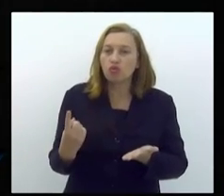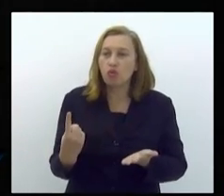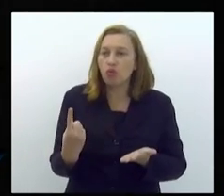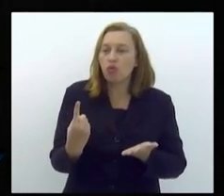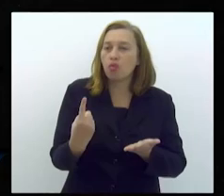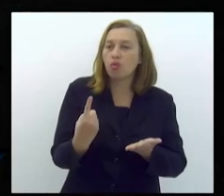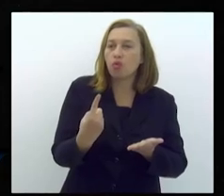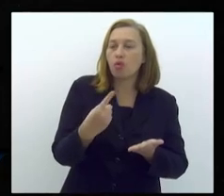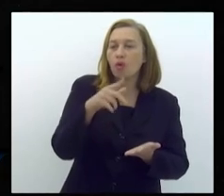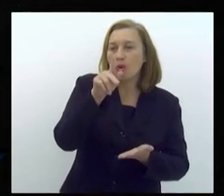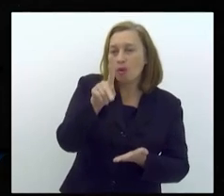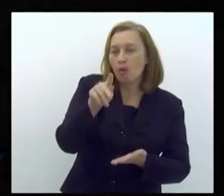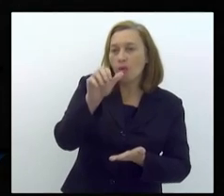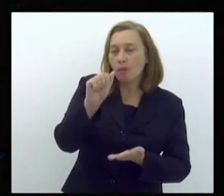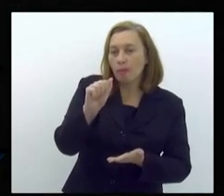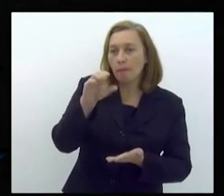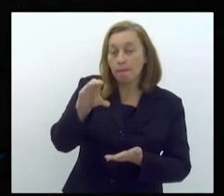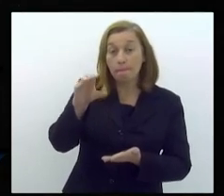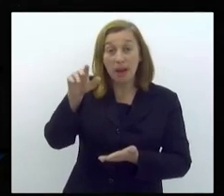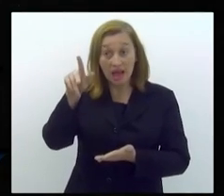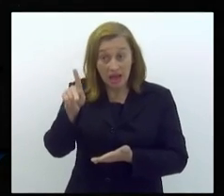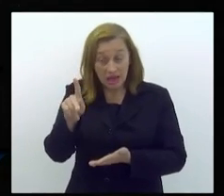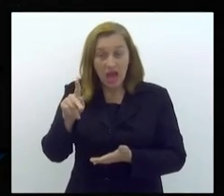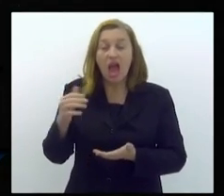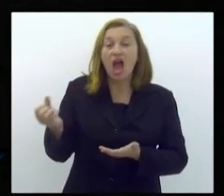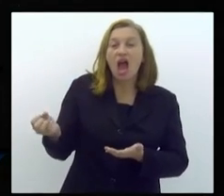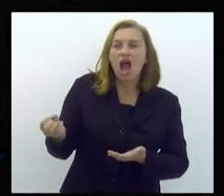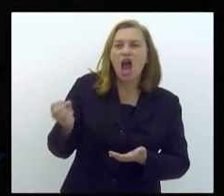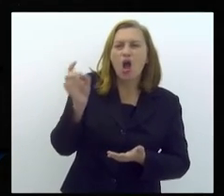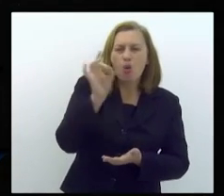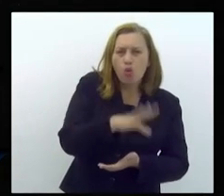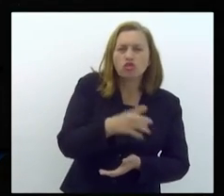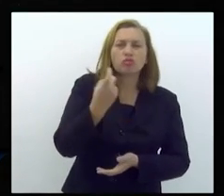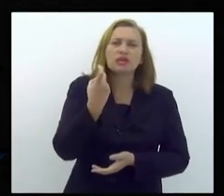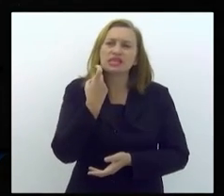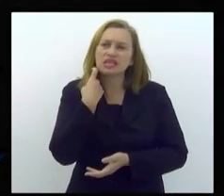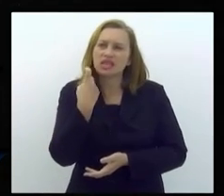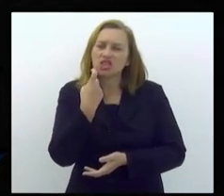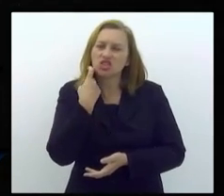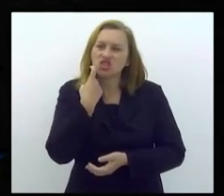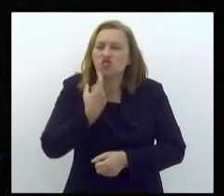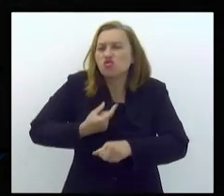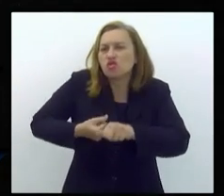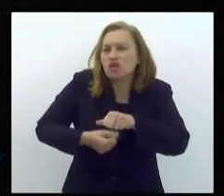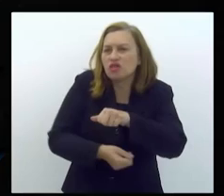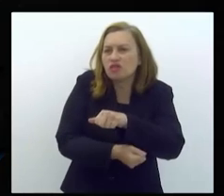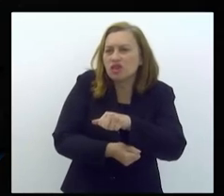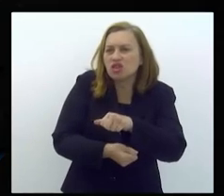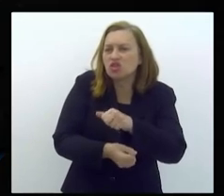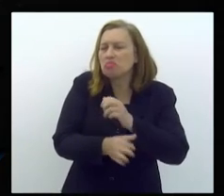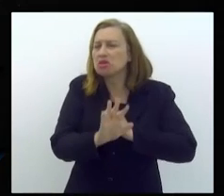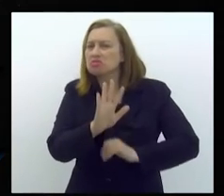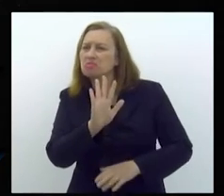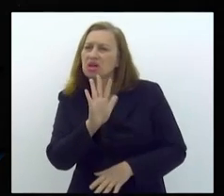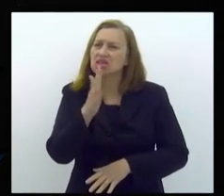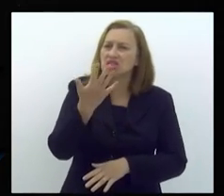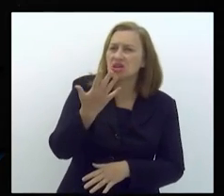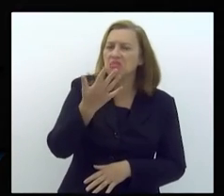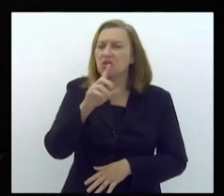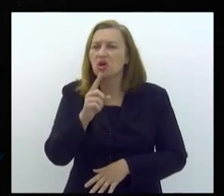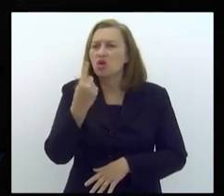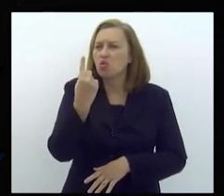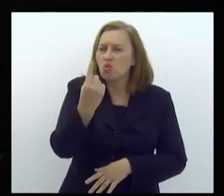o presidente Lula anunciou na última sexta-feira um investimento na ordem de